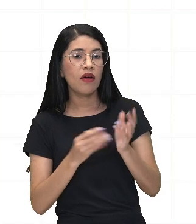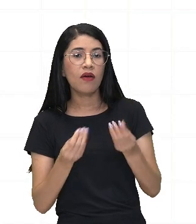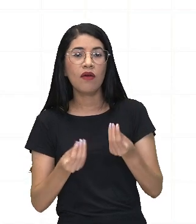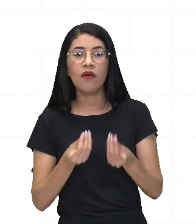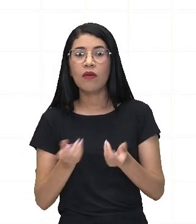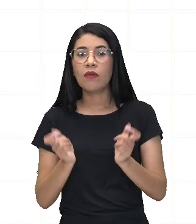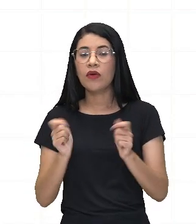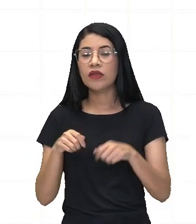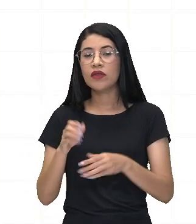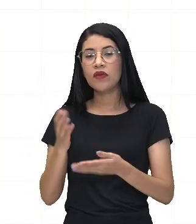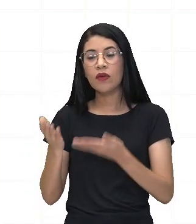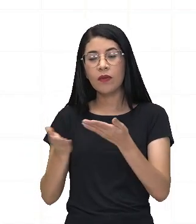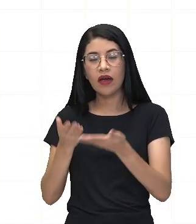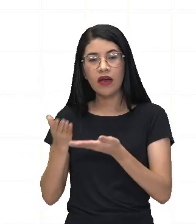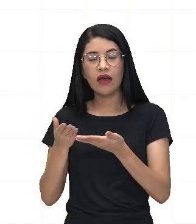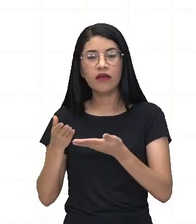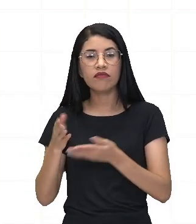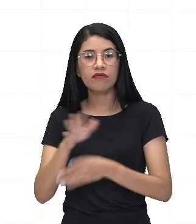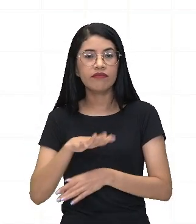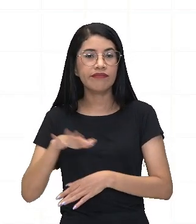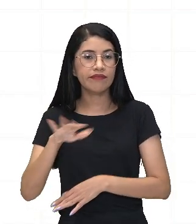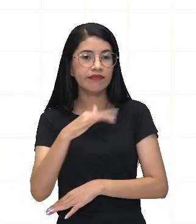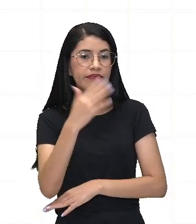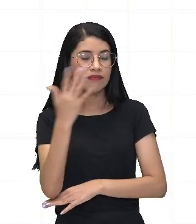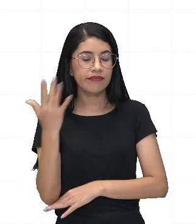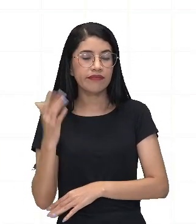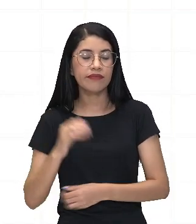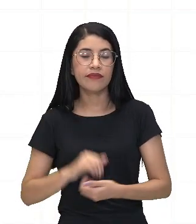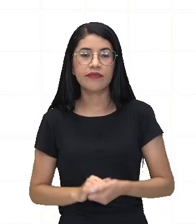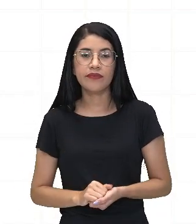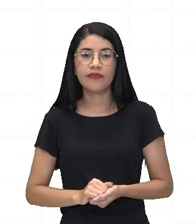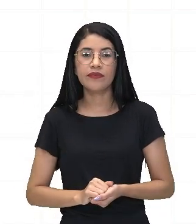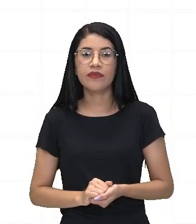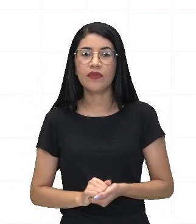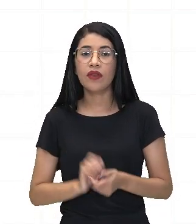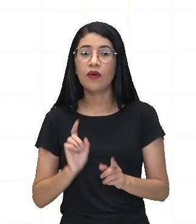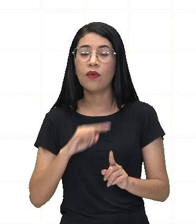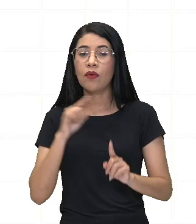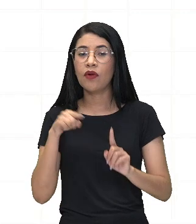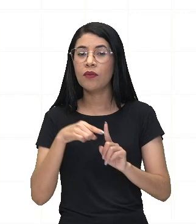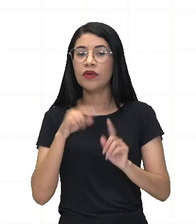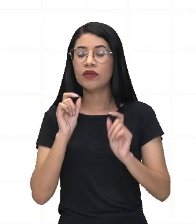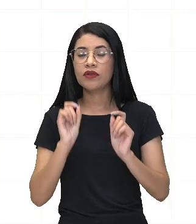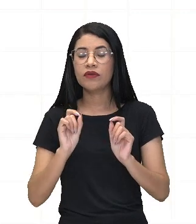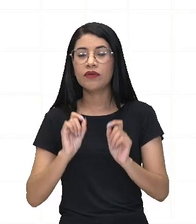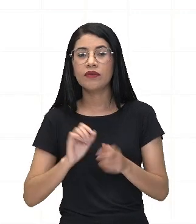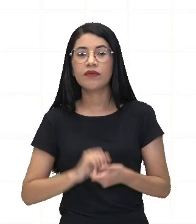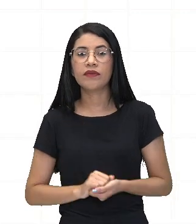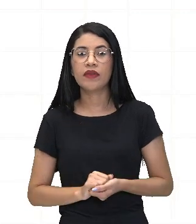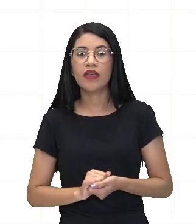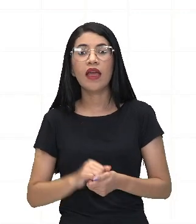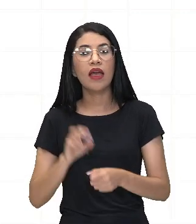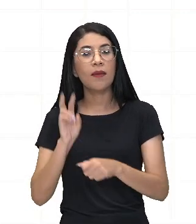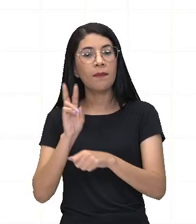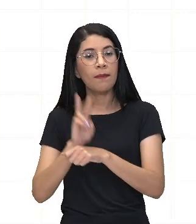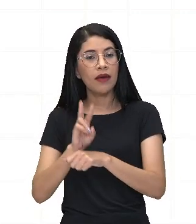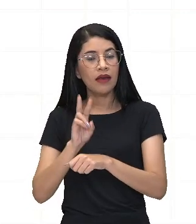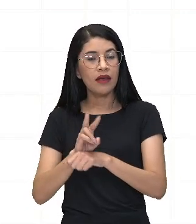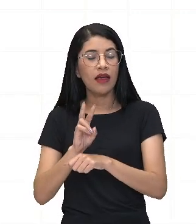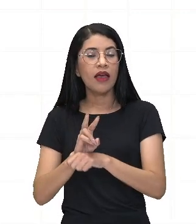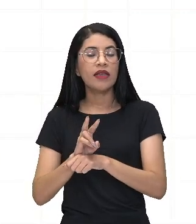toda a questão ambiental no nosso país, né? Visando sempre a questão da conservação e